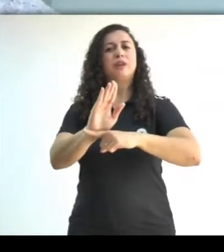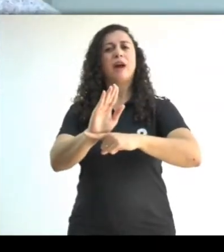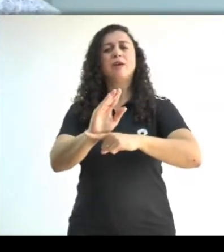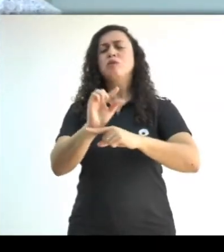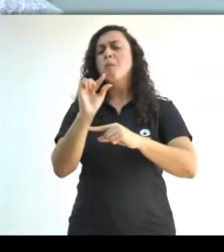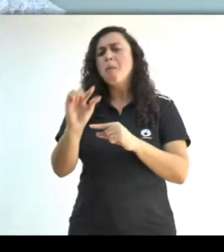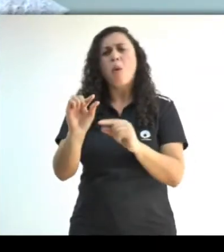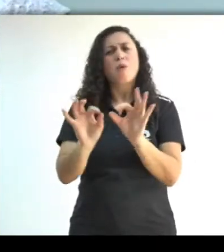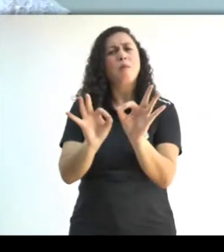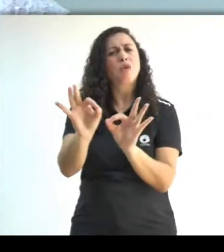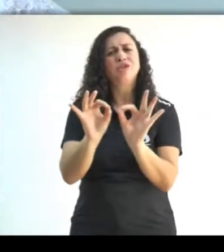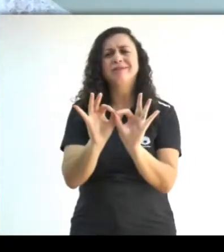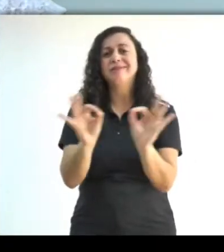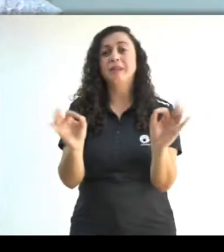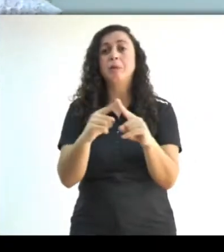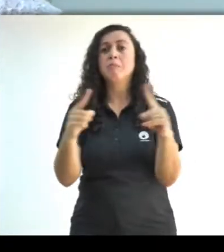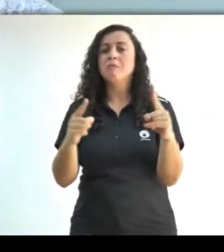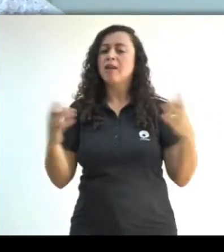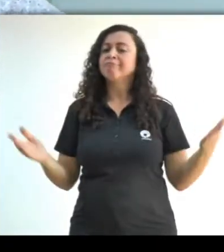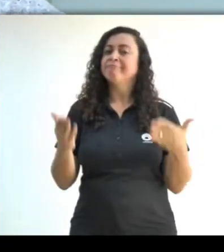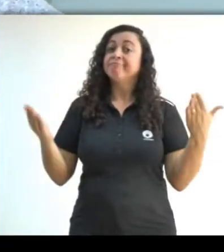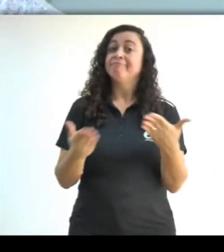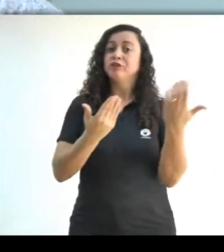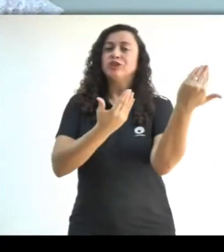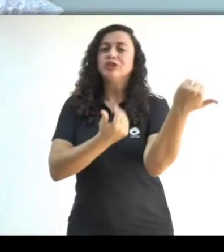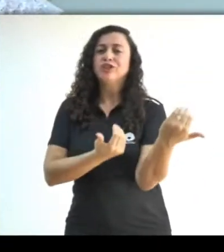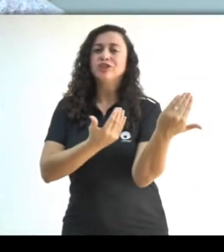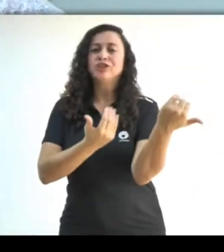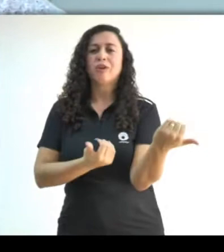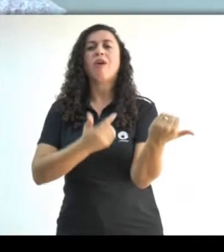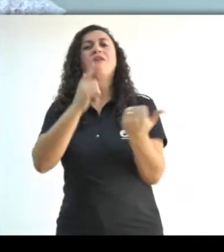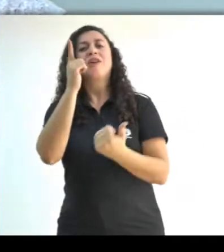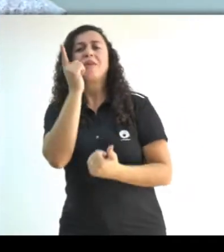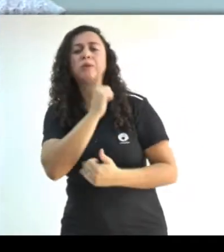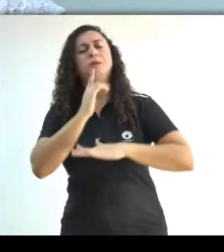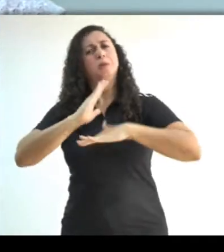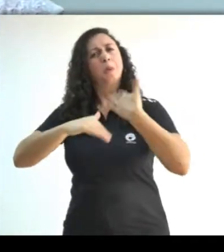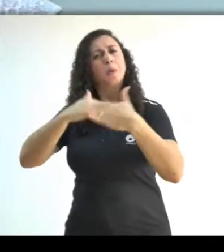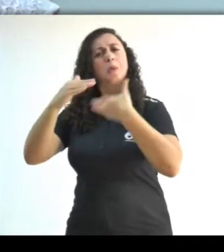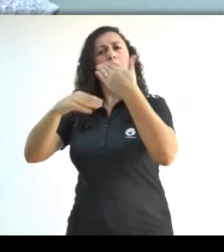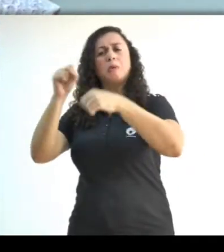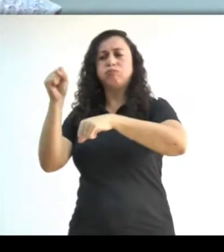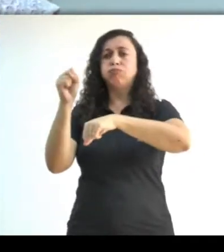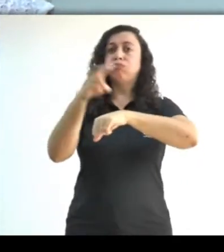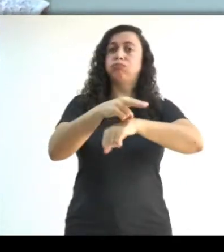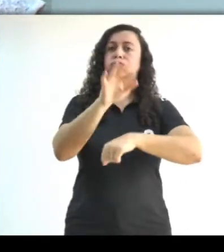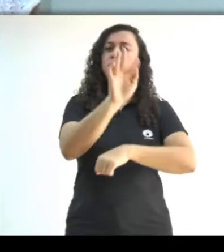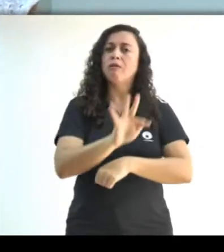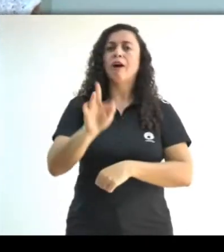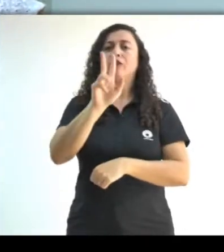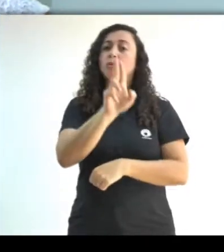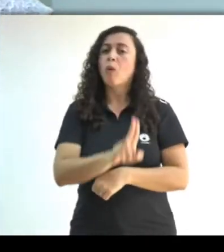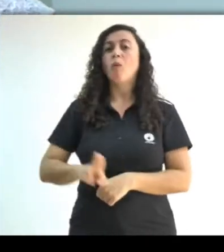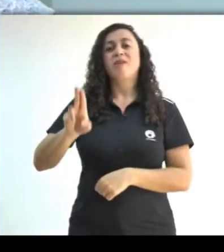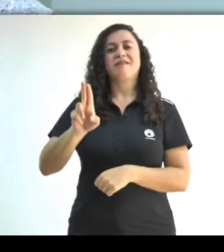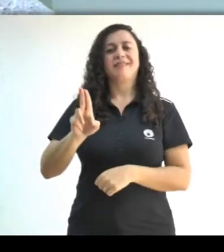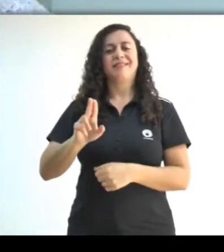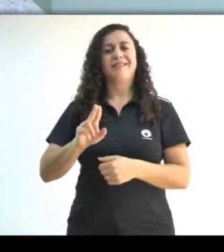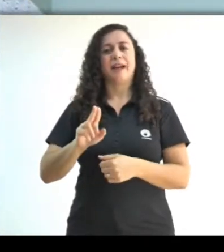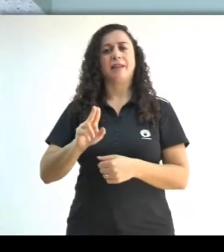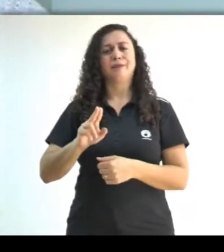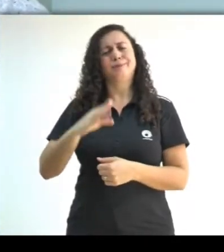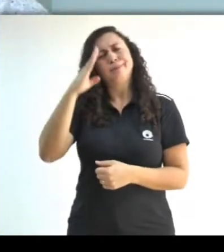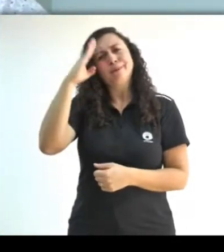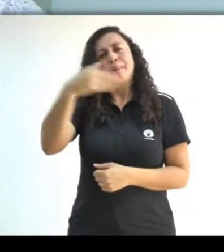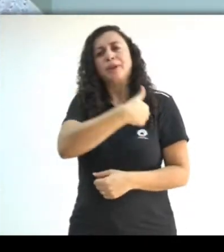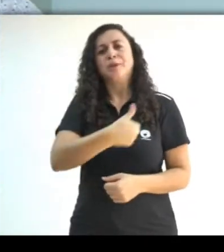pequeno projeto, mas que esse jovem possa ingressar numa universidade de